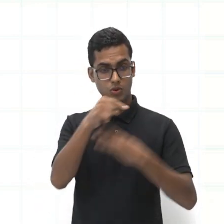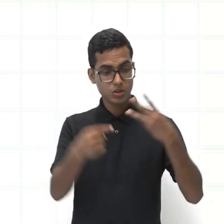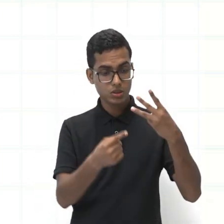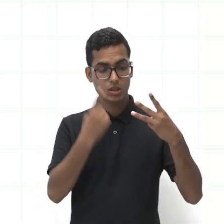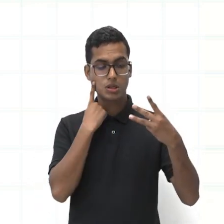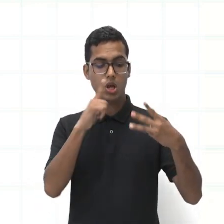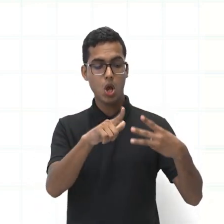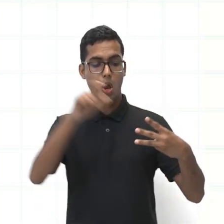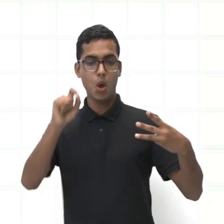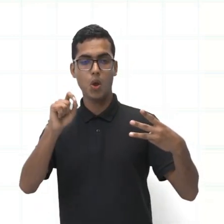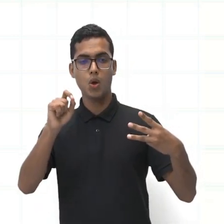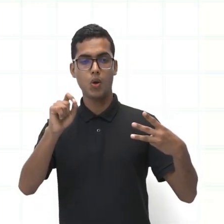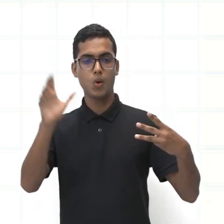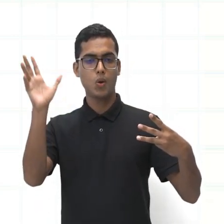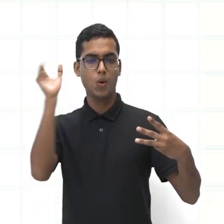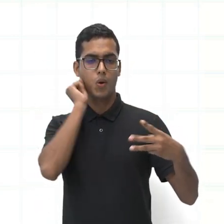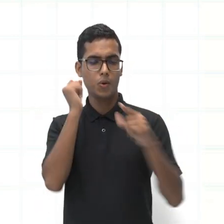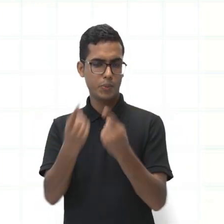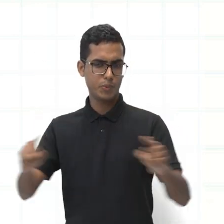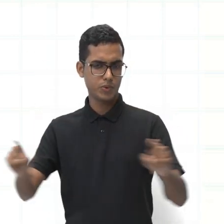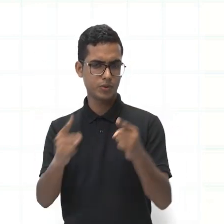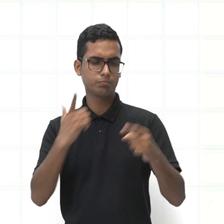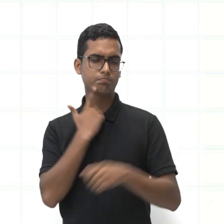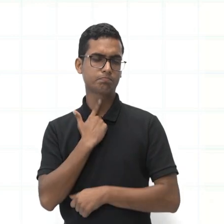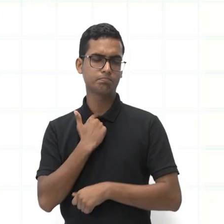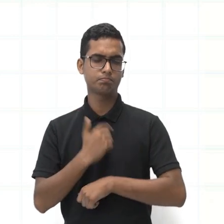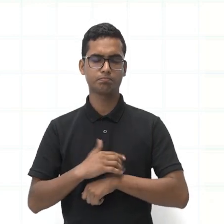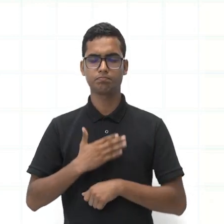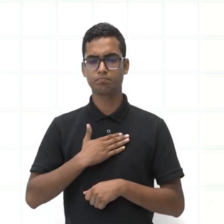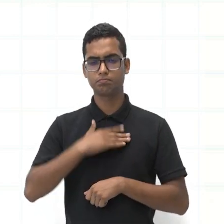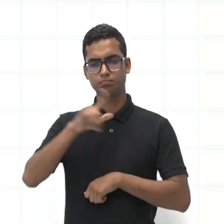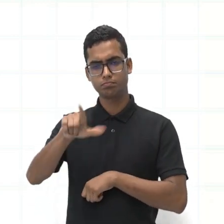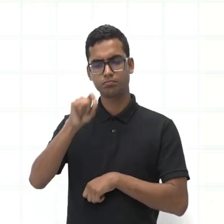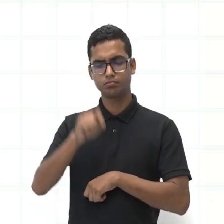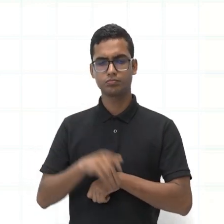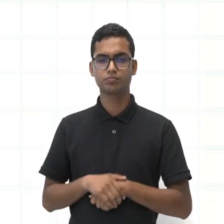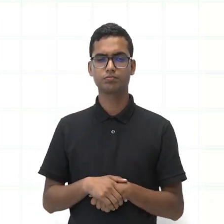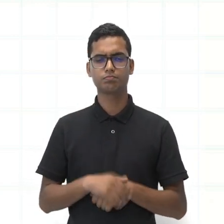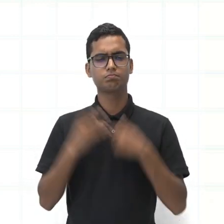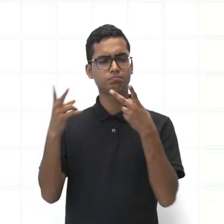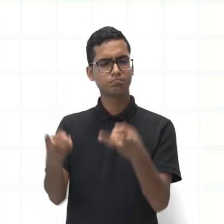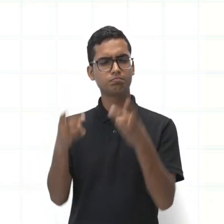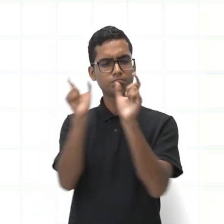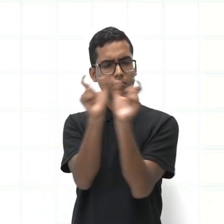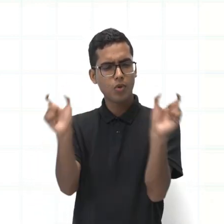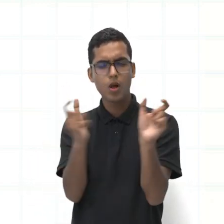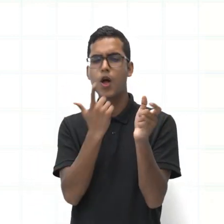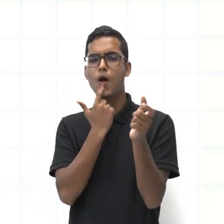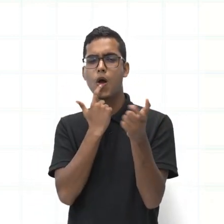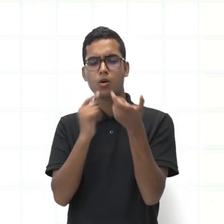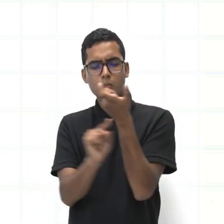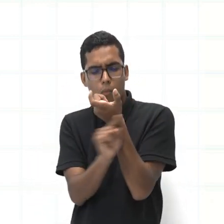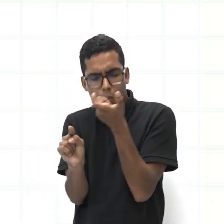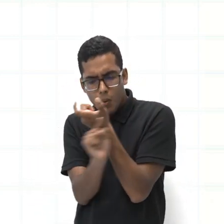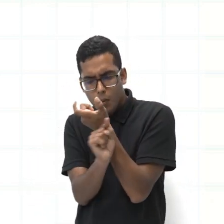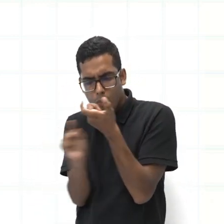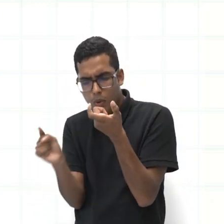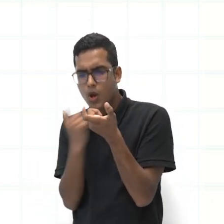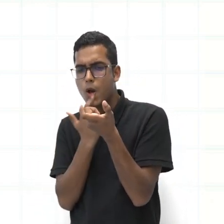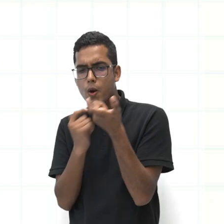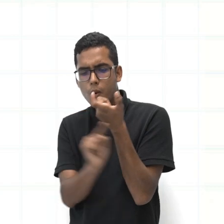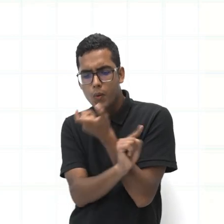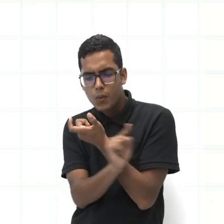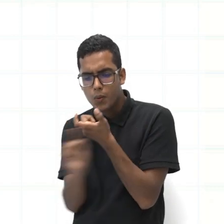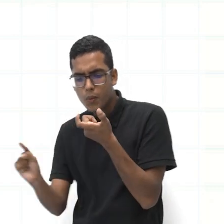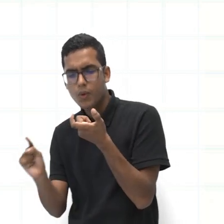das opções que você me deu. Tá certo? Reparem, gente, que nessas palavrinhas aqui, ó, várias delas têm